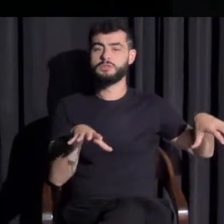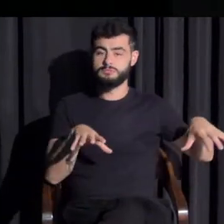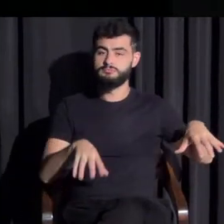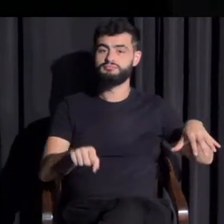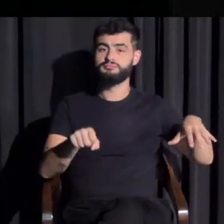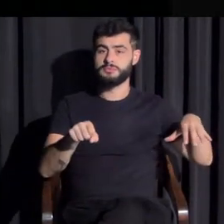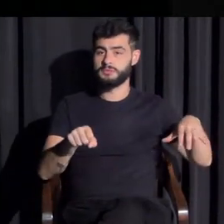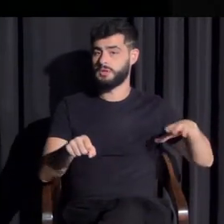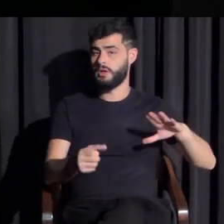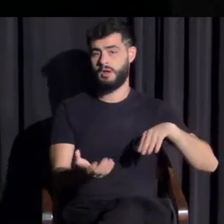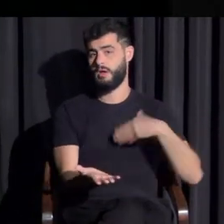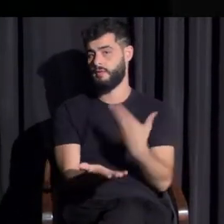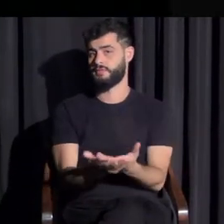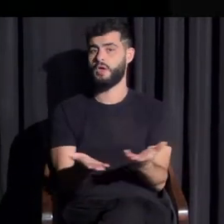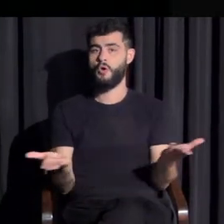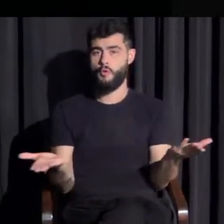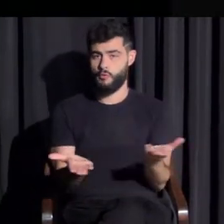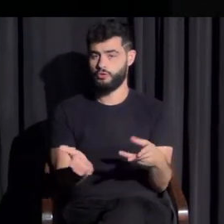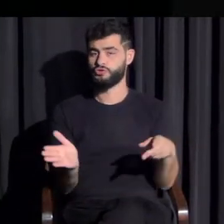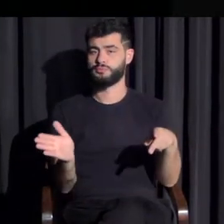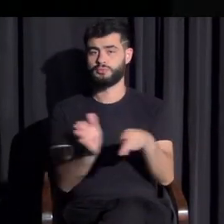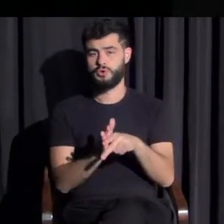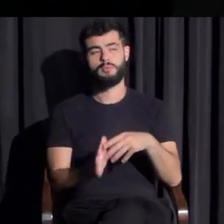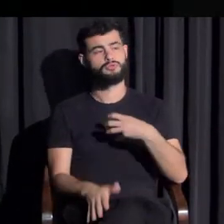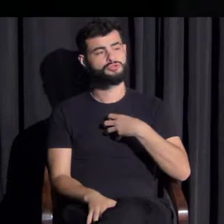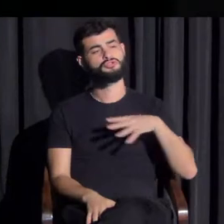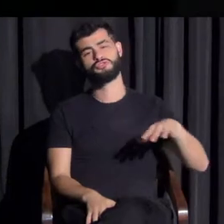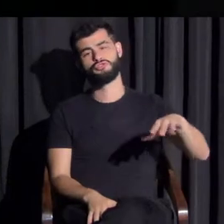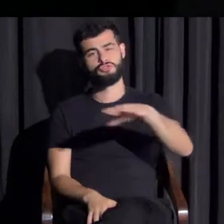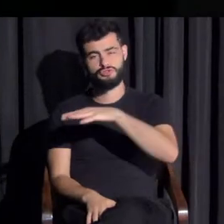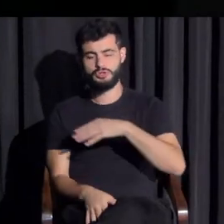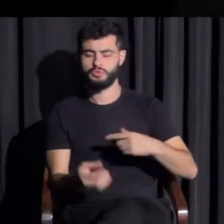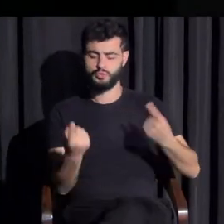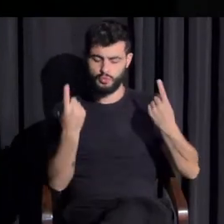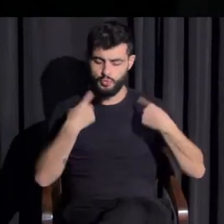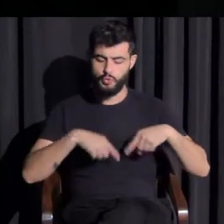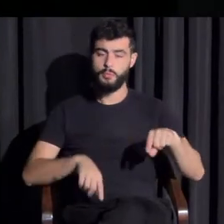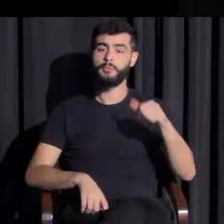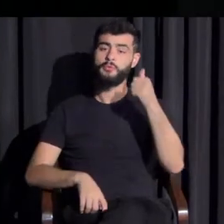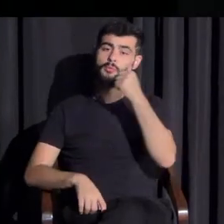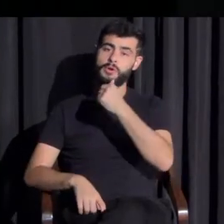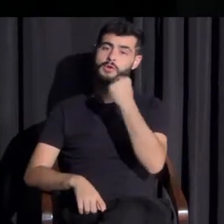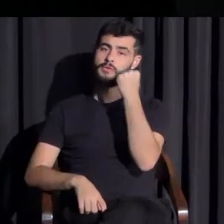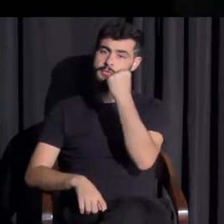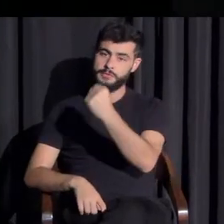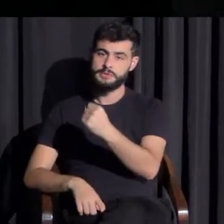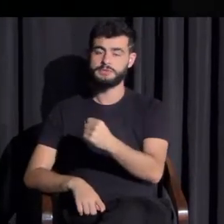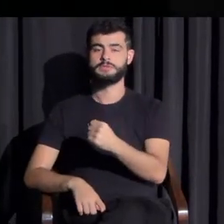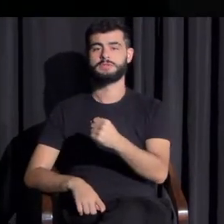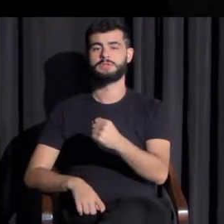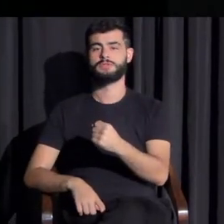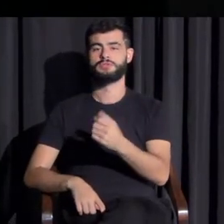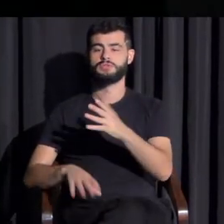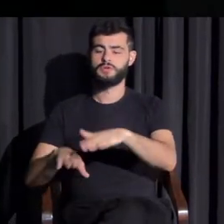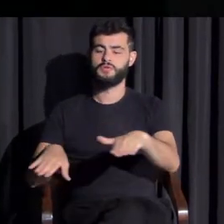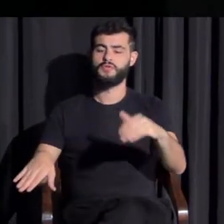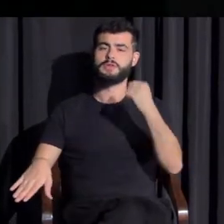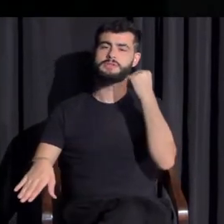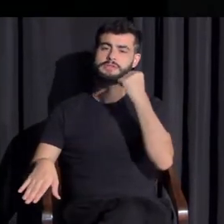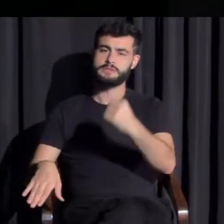modos, corporificados em feminicídio, infanticídio, aporofobia, em